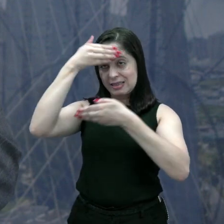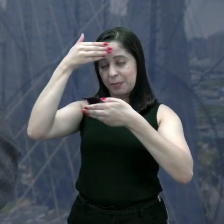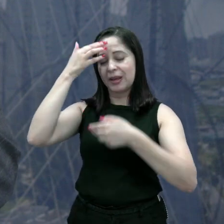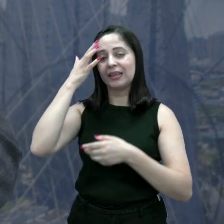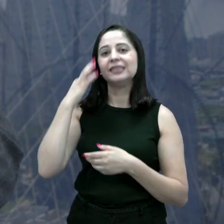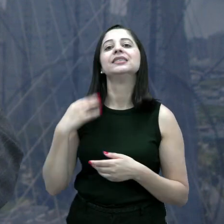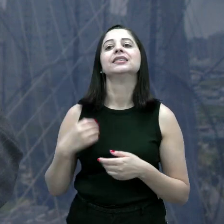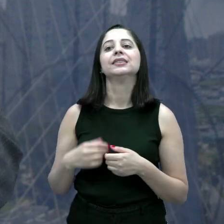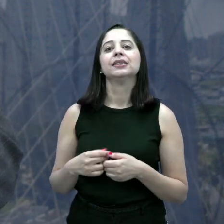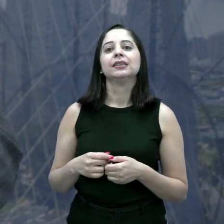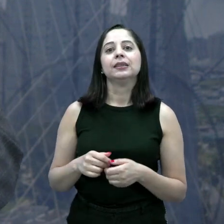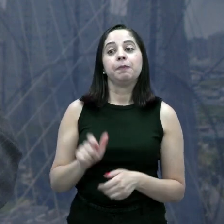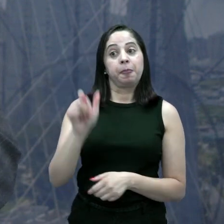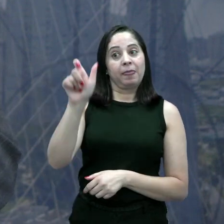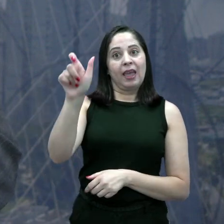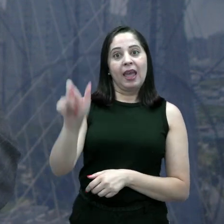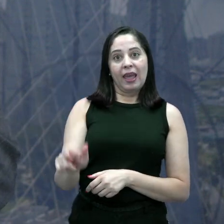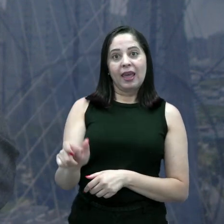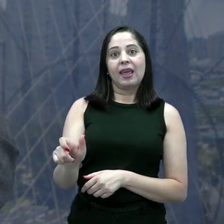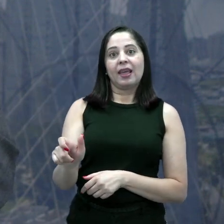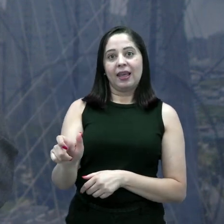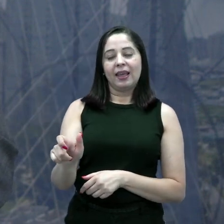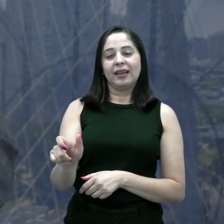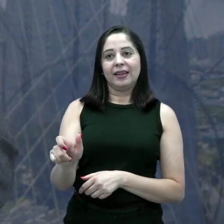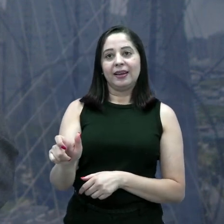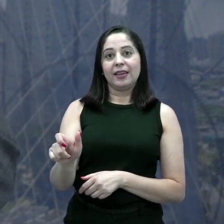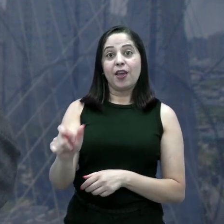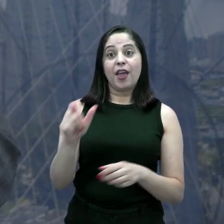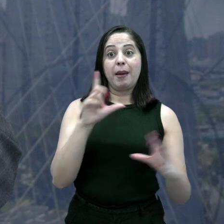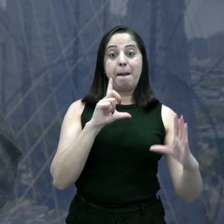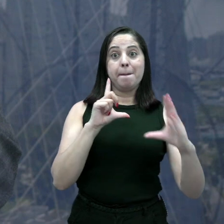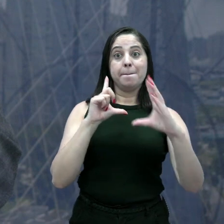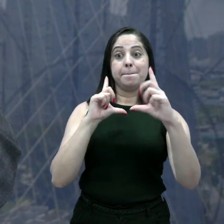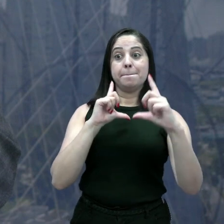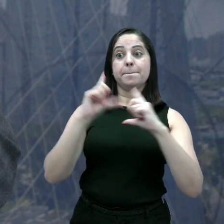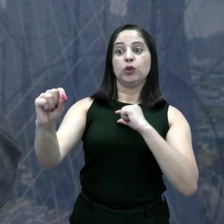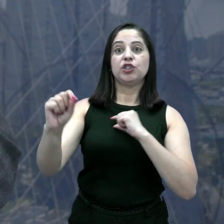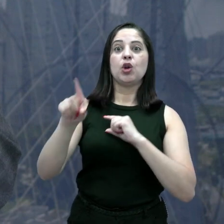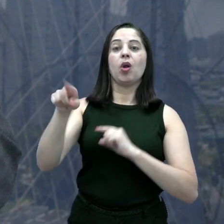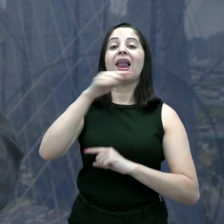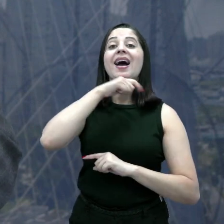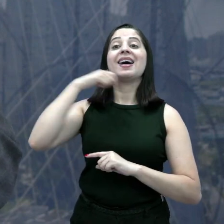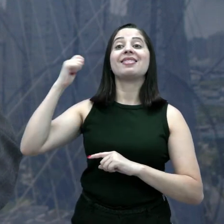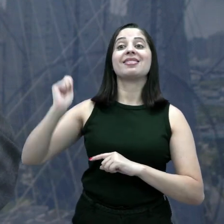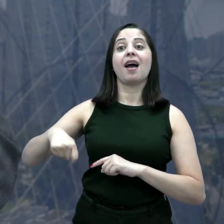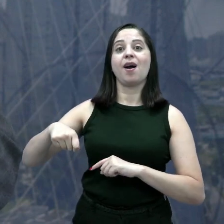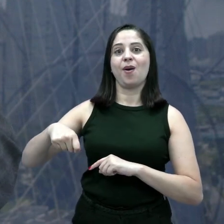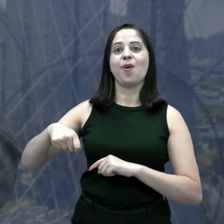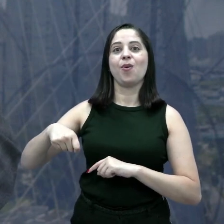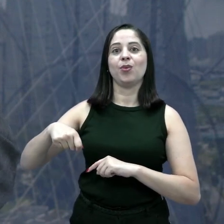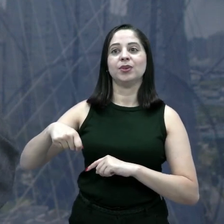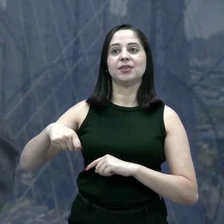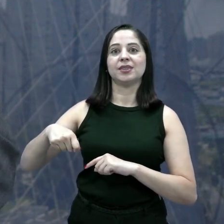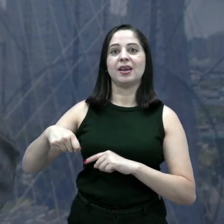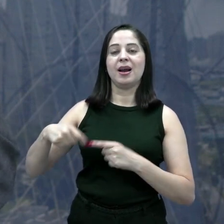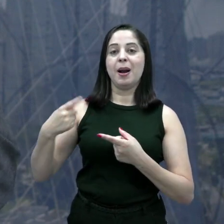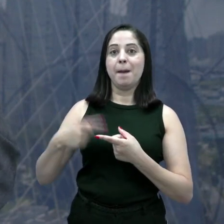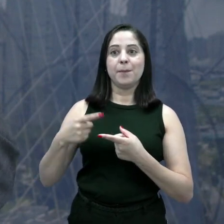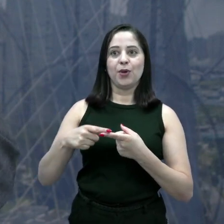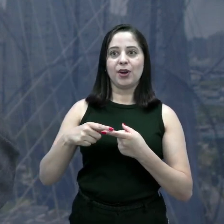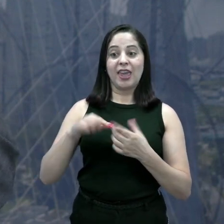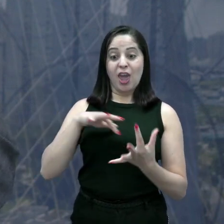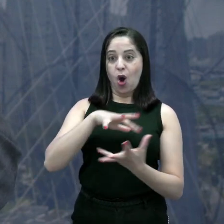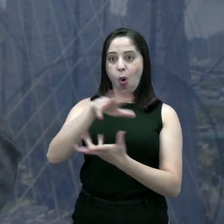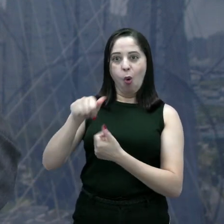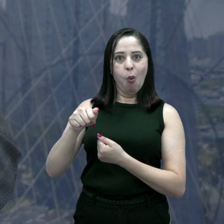se asilou com o Putin, assim, porque a comunidade internacional inteira está contra os dois. E aí você vê como